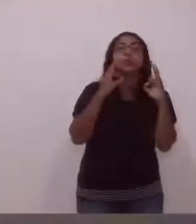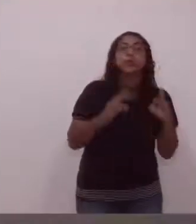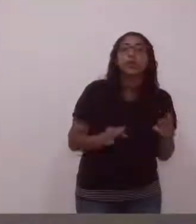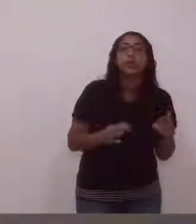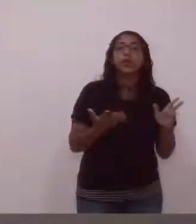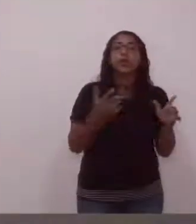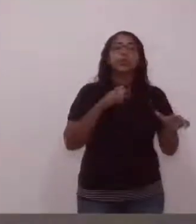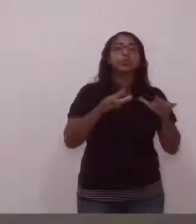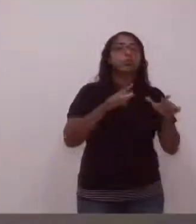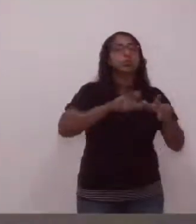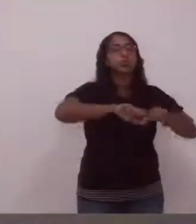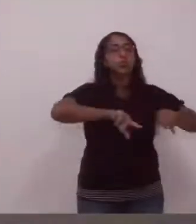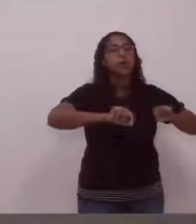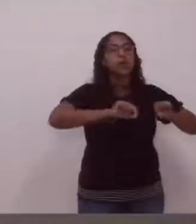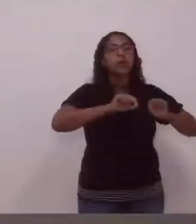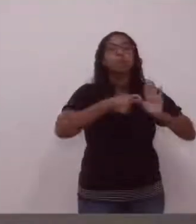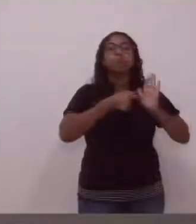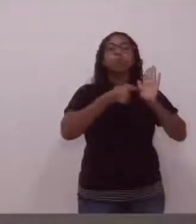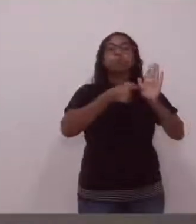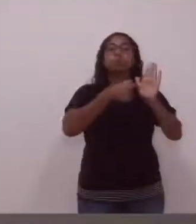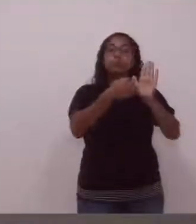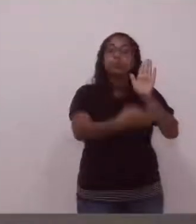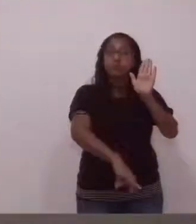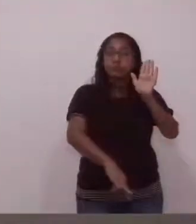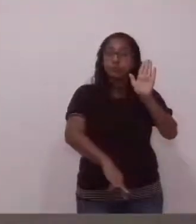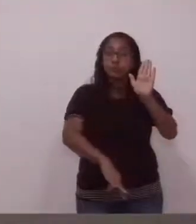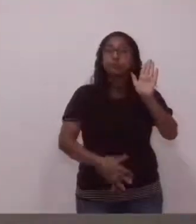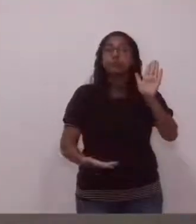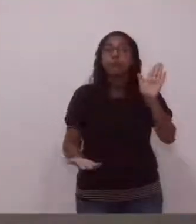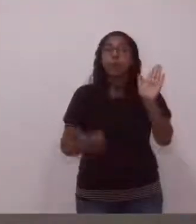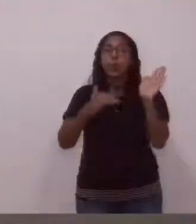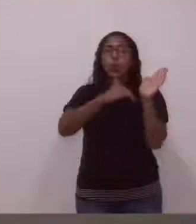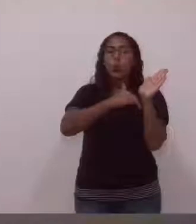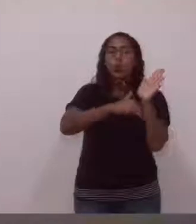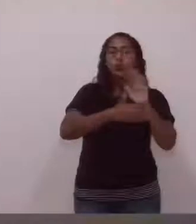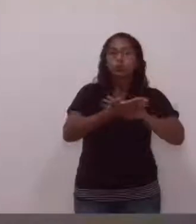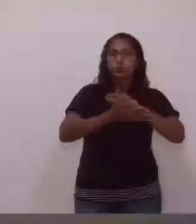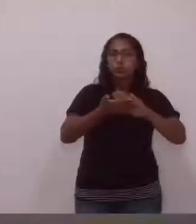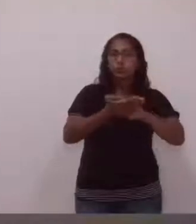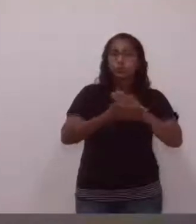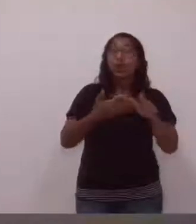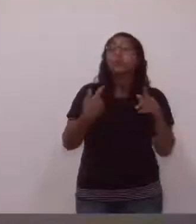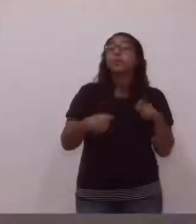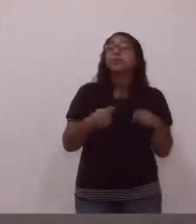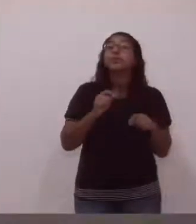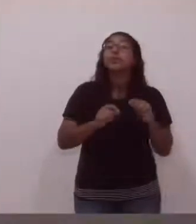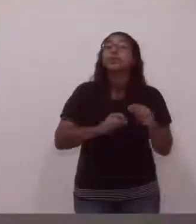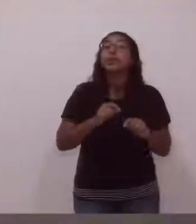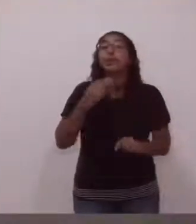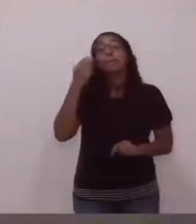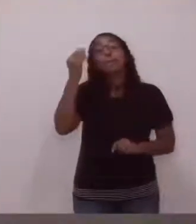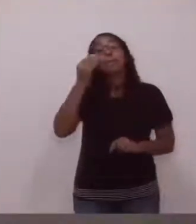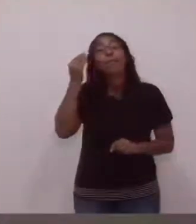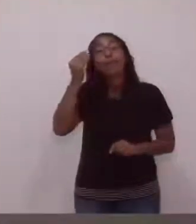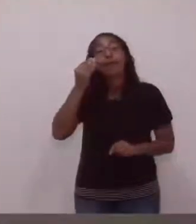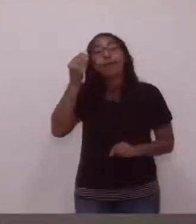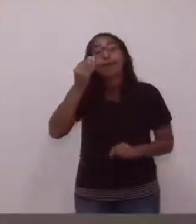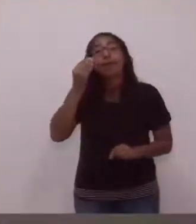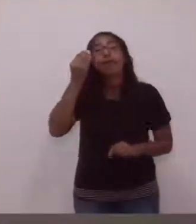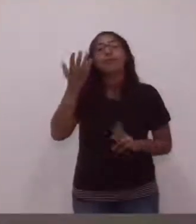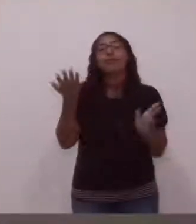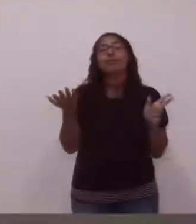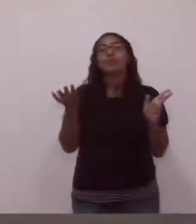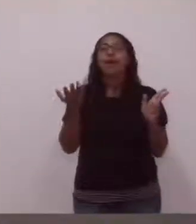se exige, e para essa transparência e eficiência conta também experiência, para que saber o que tem que